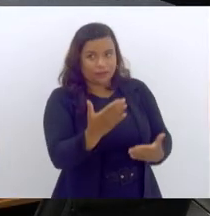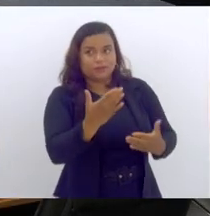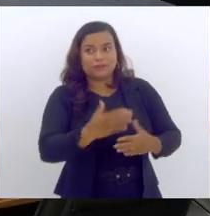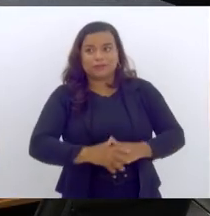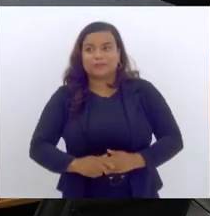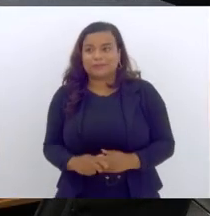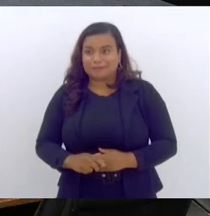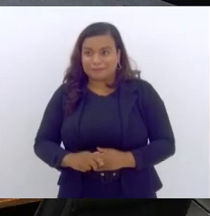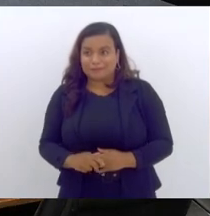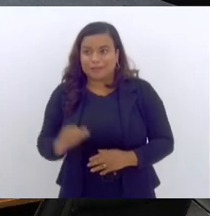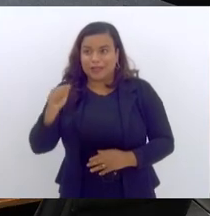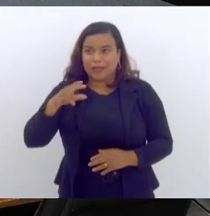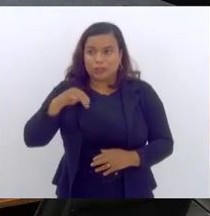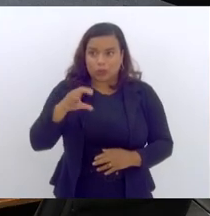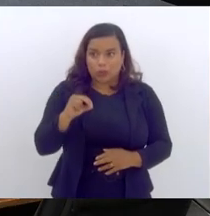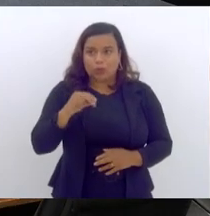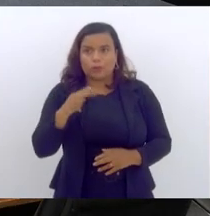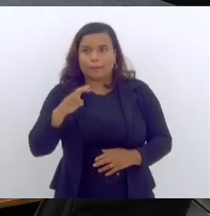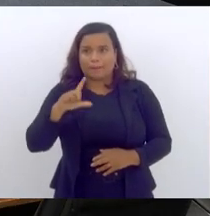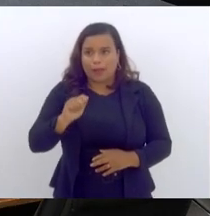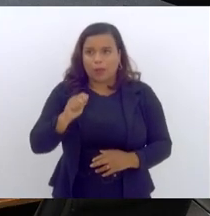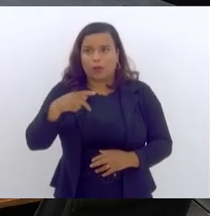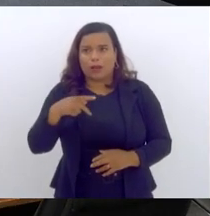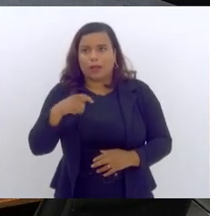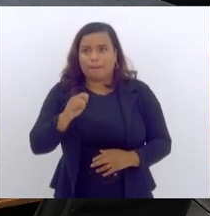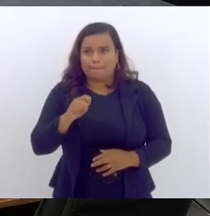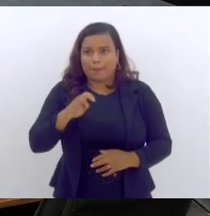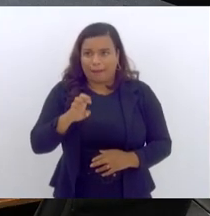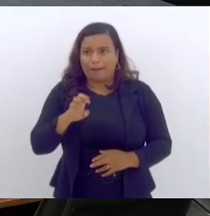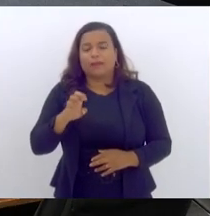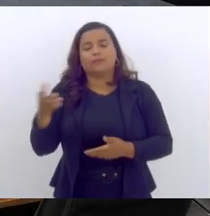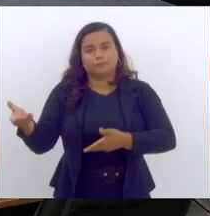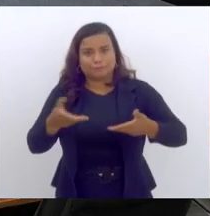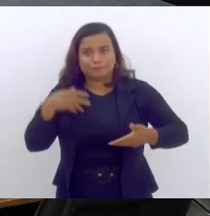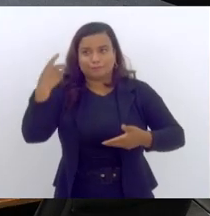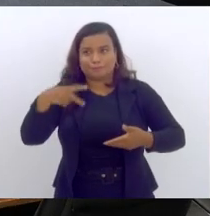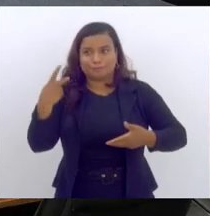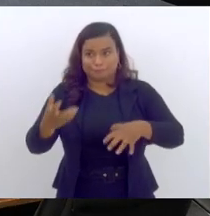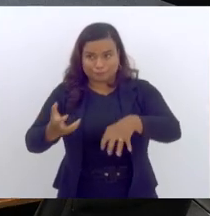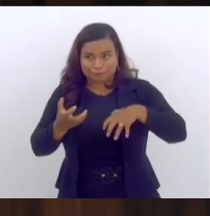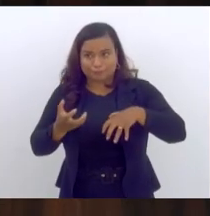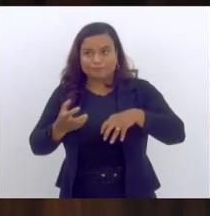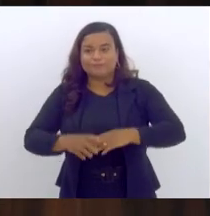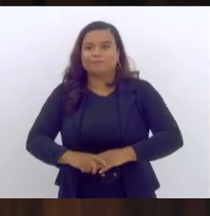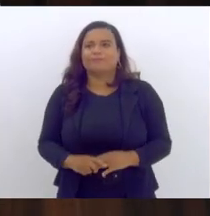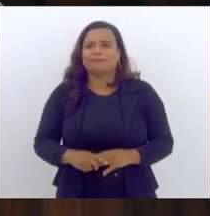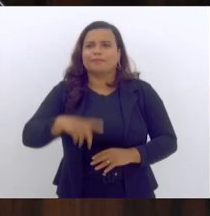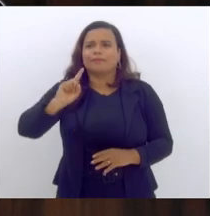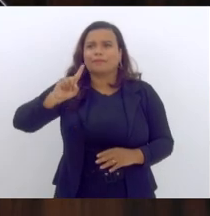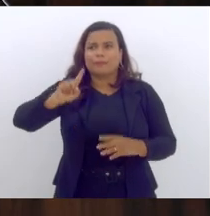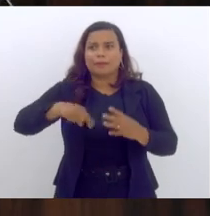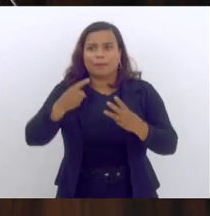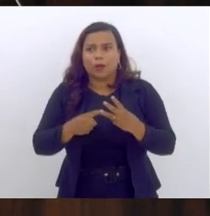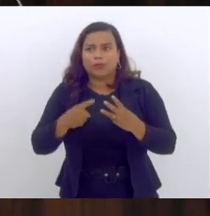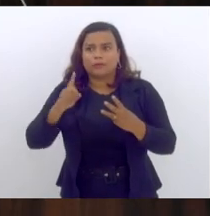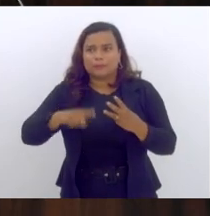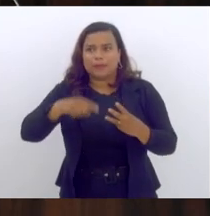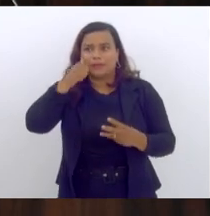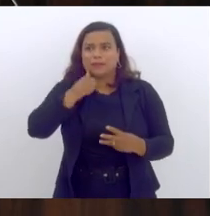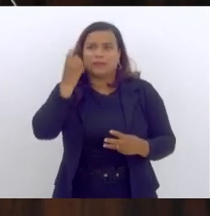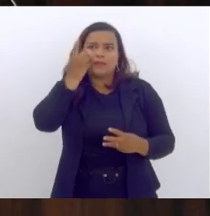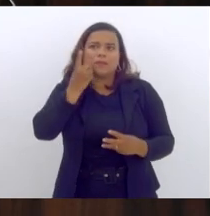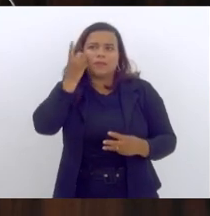Antônio de Paula pai mais uma vez seja bem-vindo esse Parlamento próximo moradores escrita é a nova deputada Carla Machado